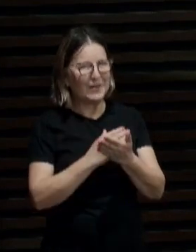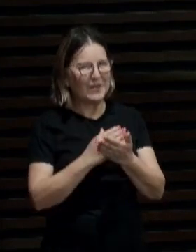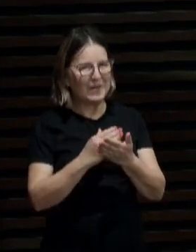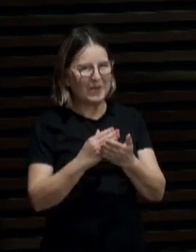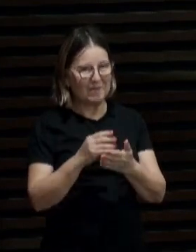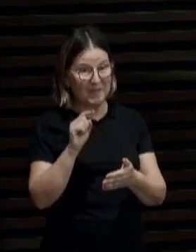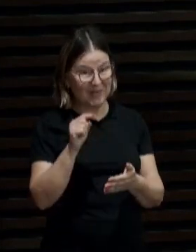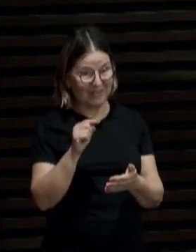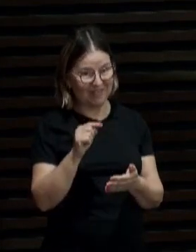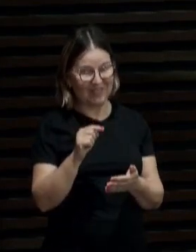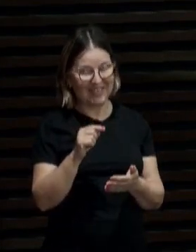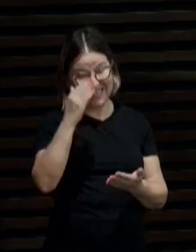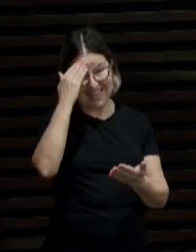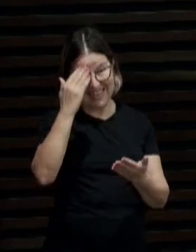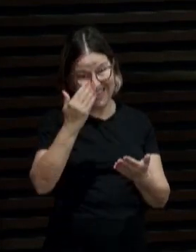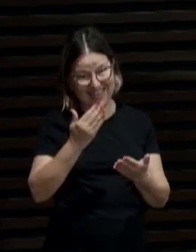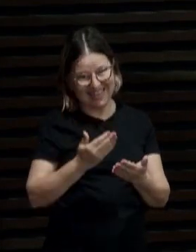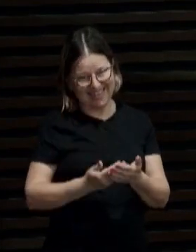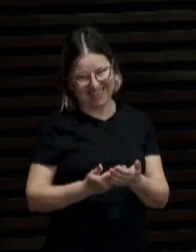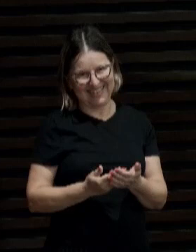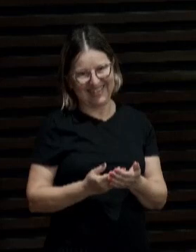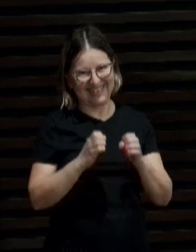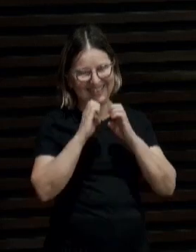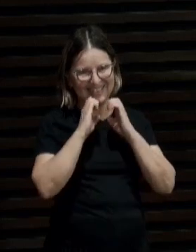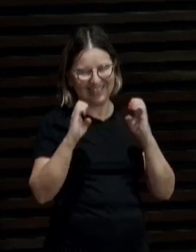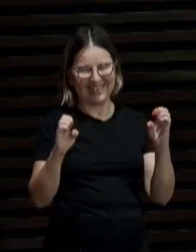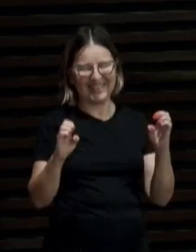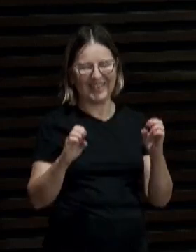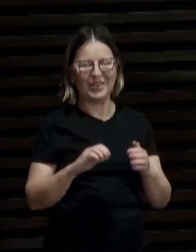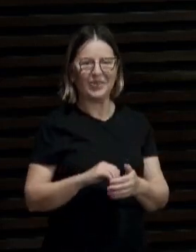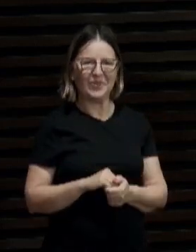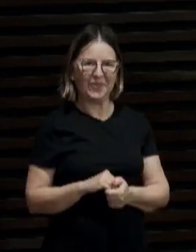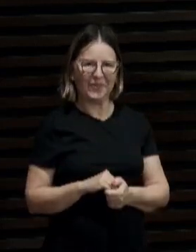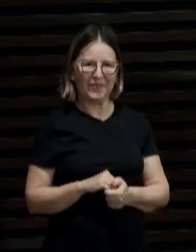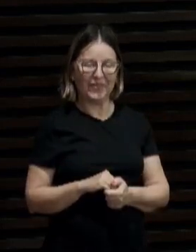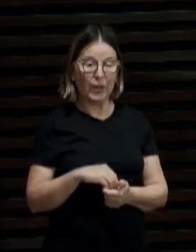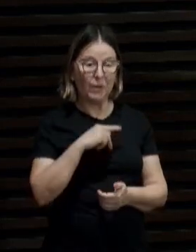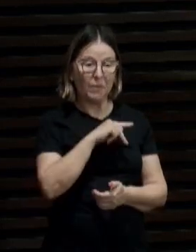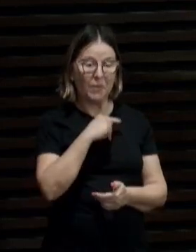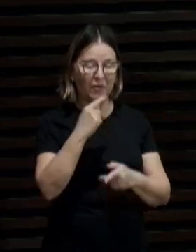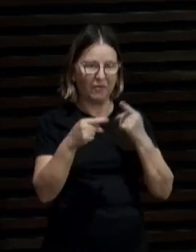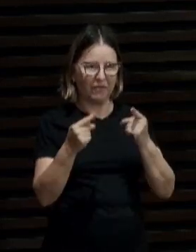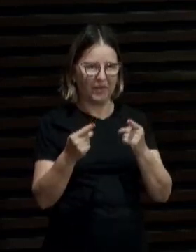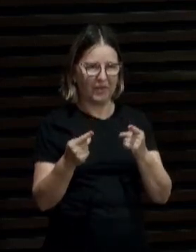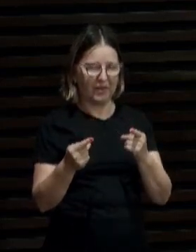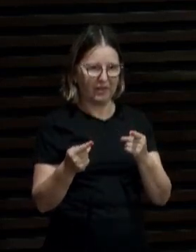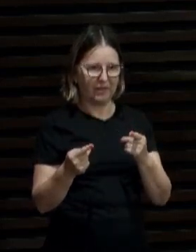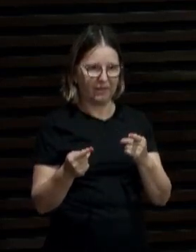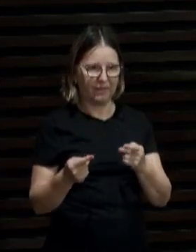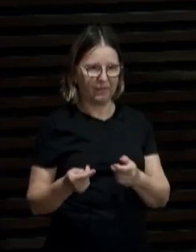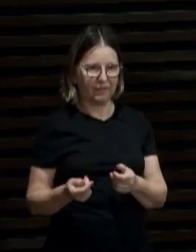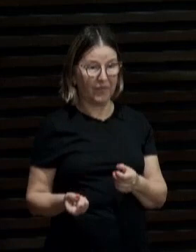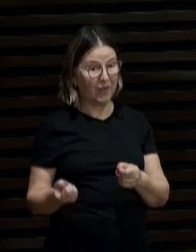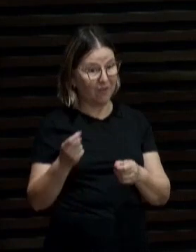Até há uma base para nós entendermos que pode ter um pouco disso também, porque Paulo fala assim, volta às práticas das